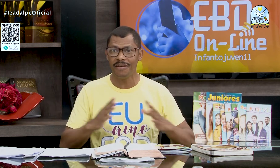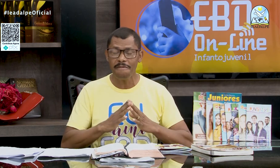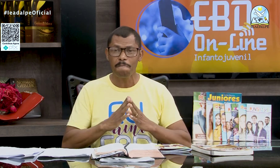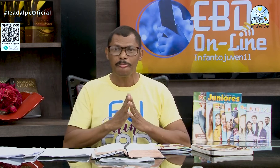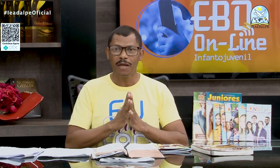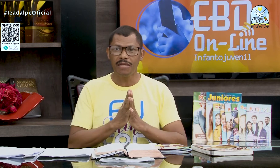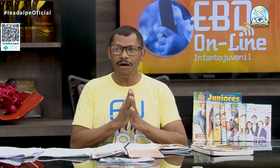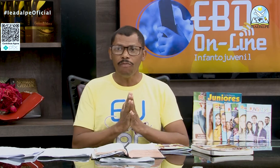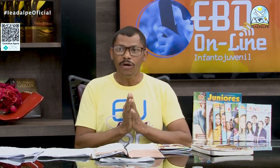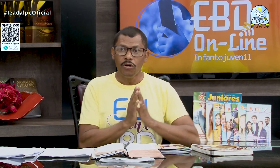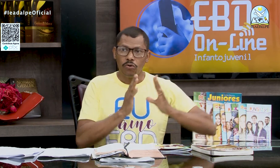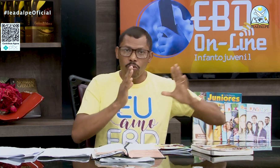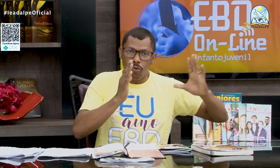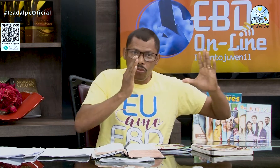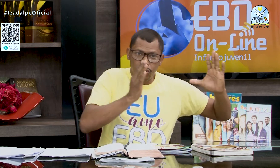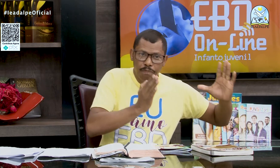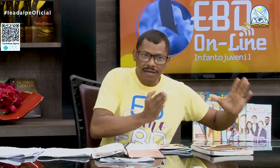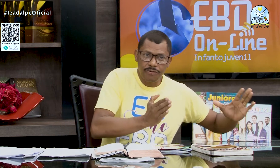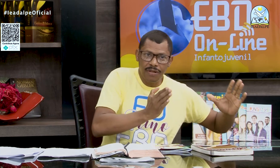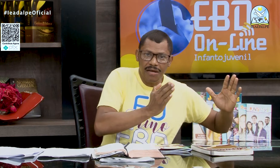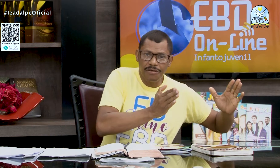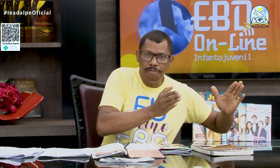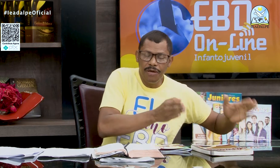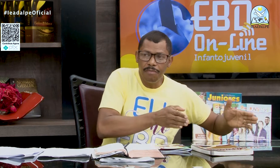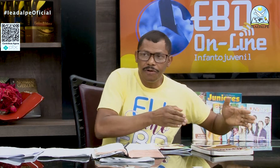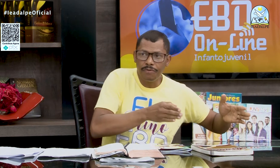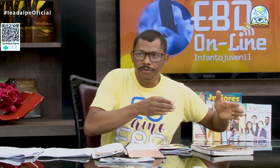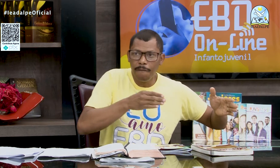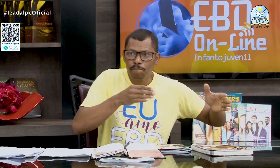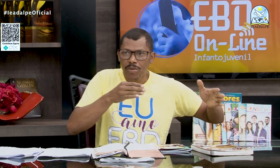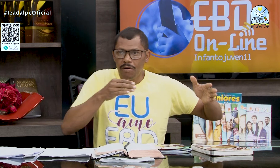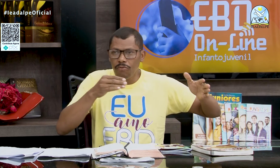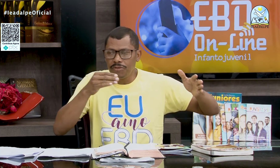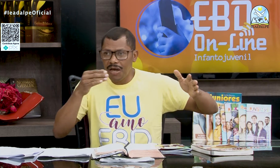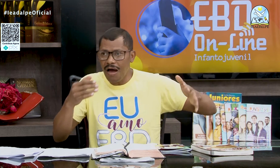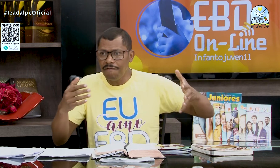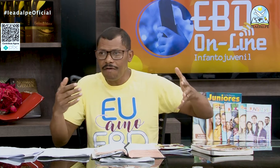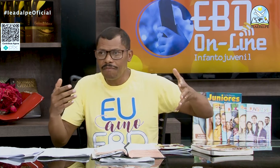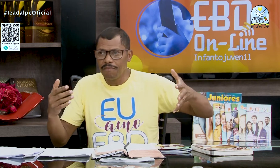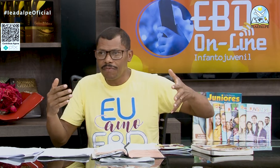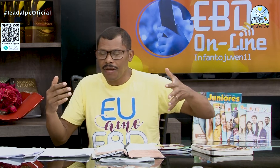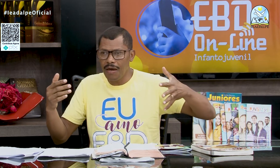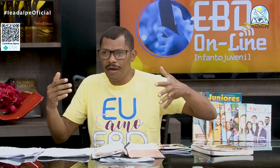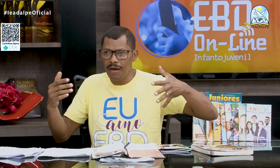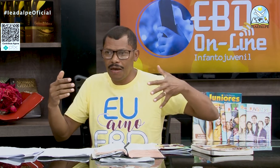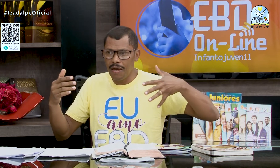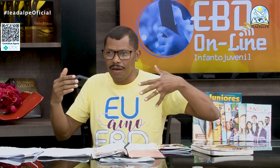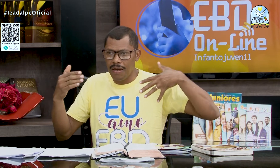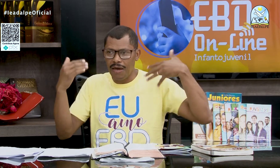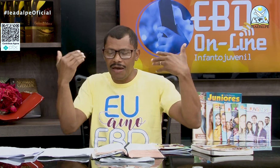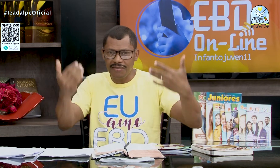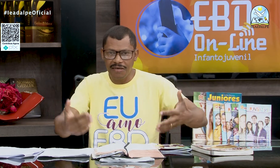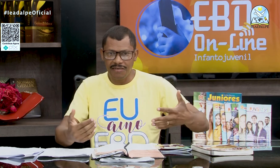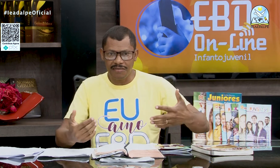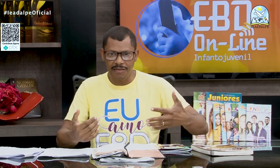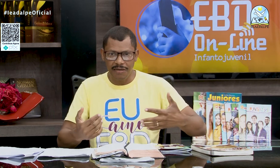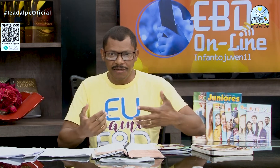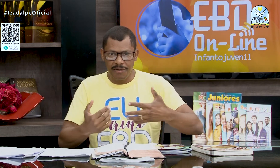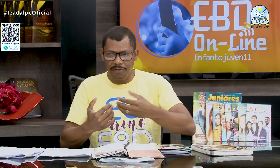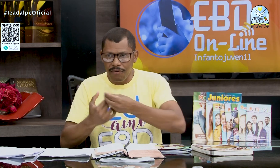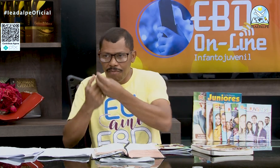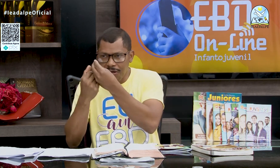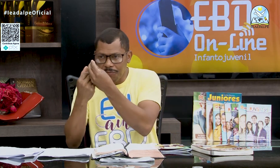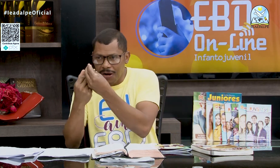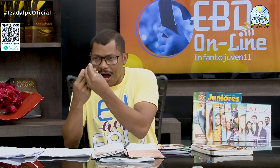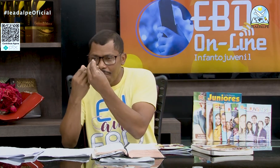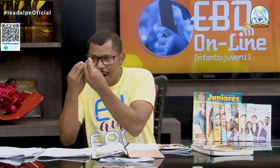carruagem né então os personagem bíblico usavam é essas